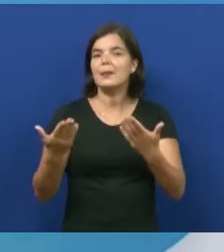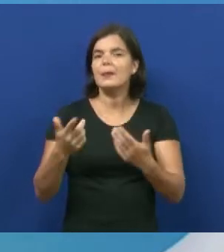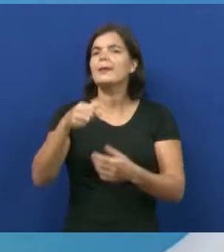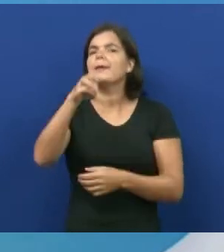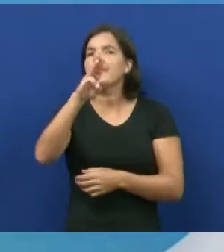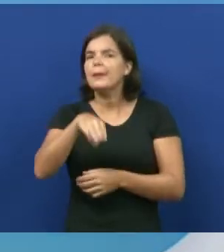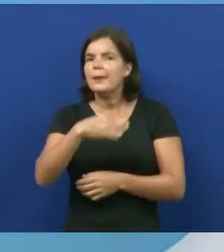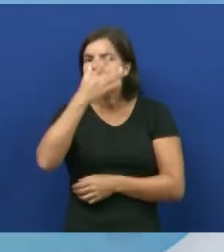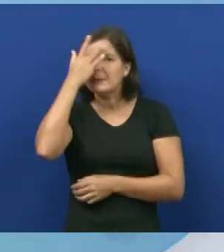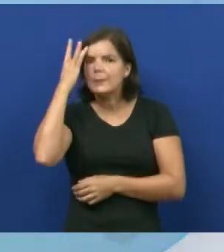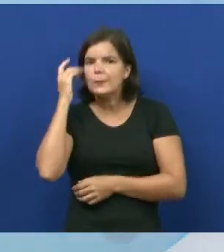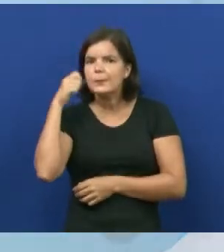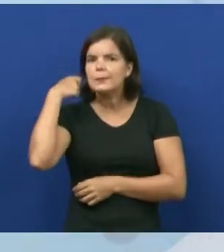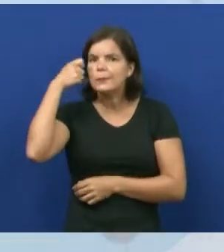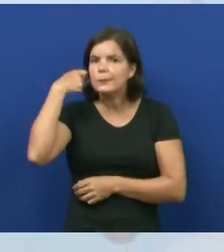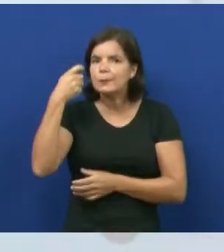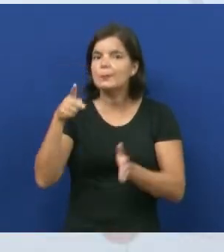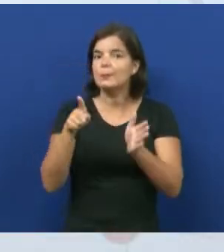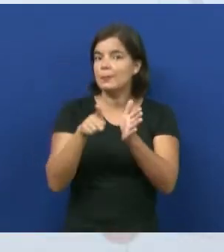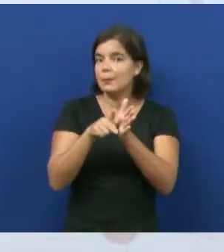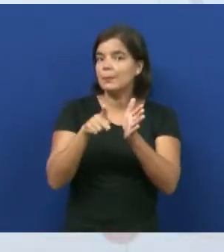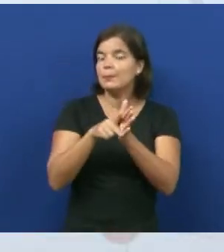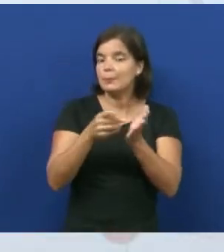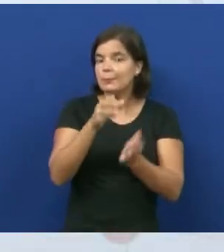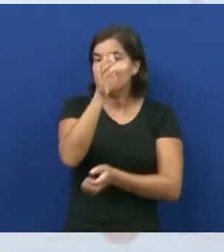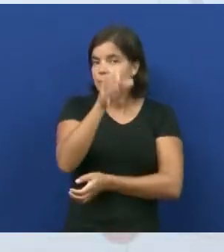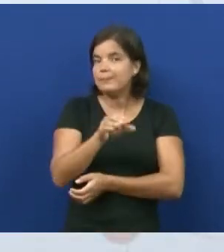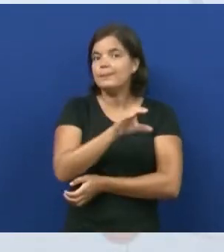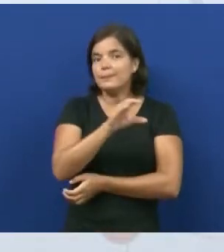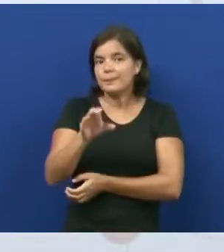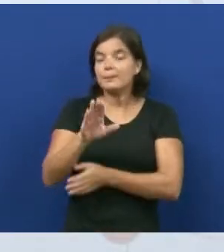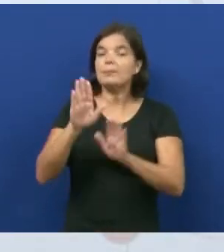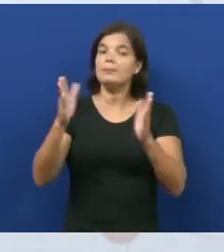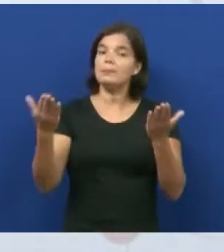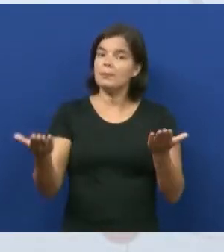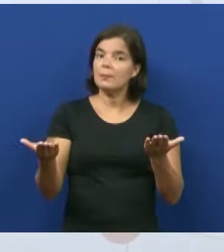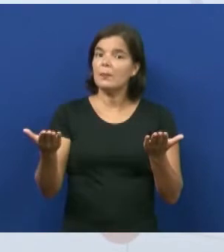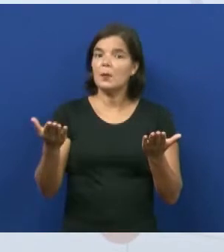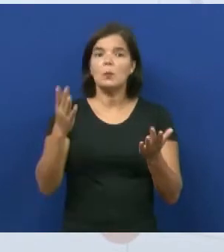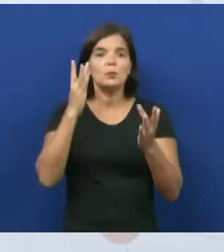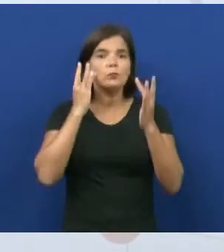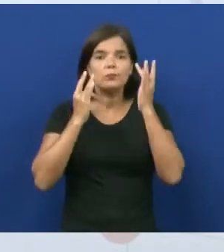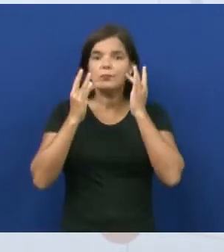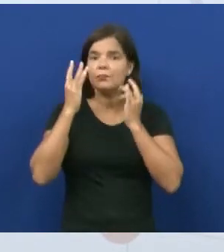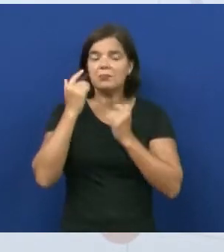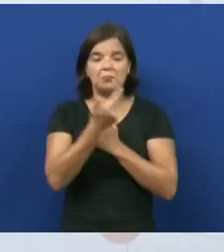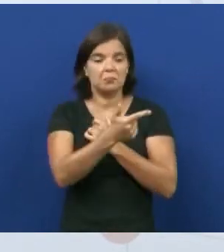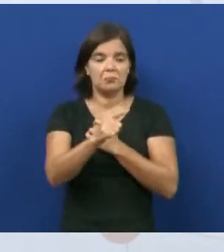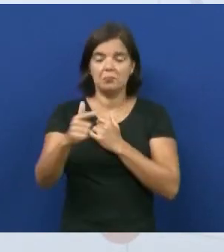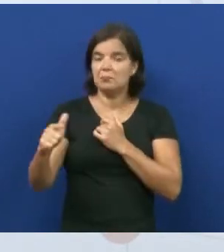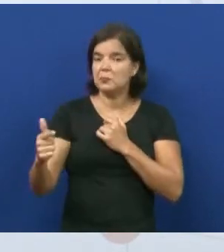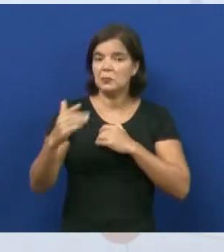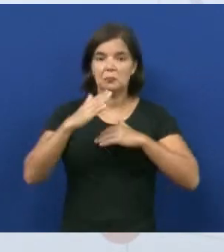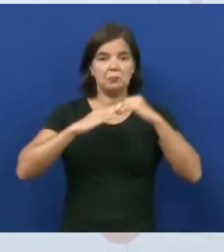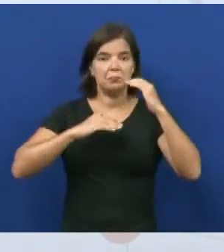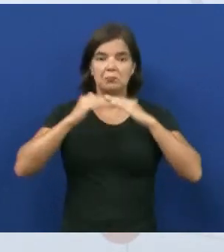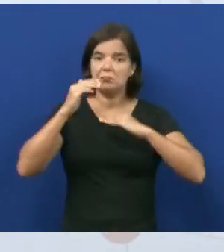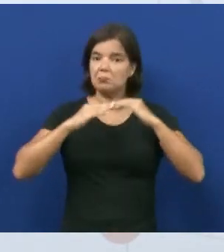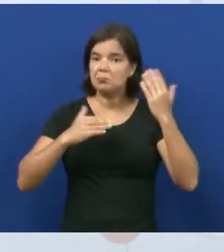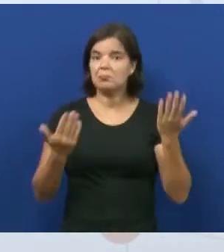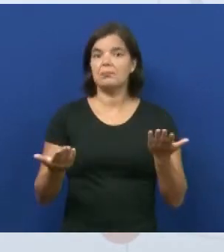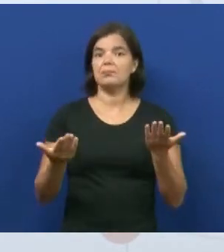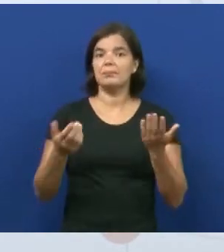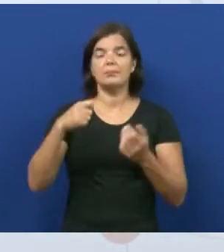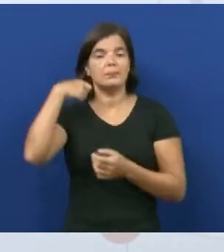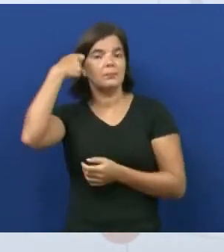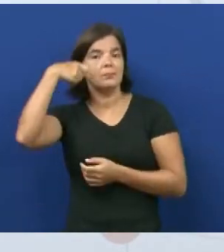quem eram os atores? Os próprios indígenas. Então era uma questão muito amadora. Não havia profissão de teatro,